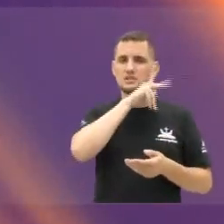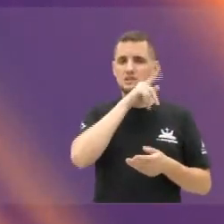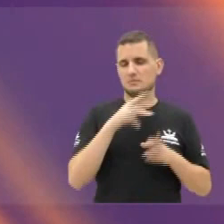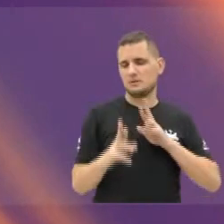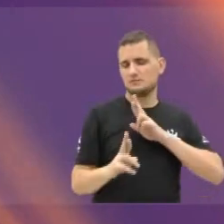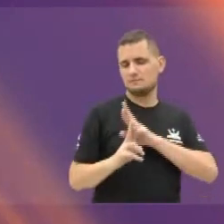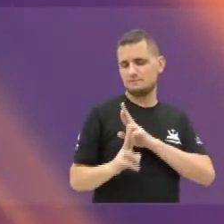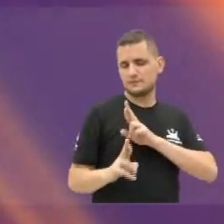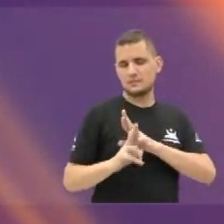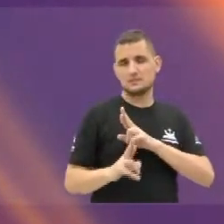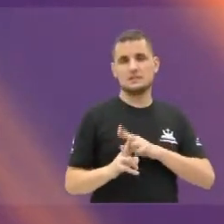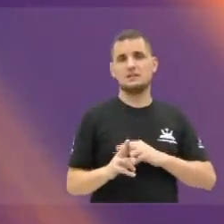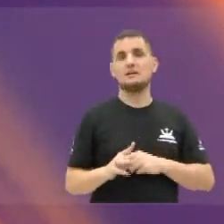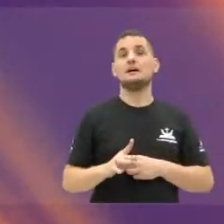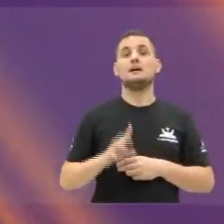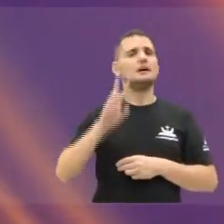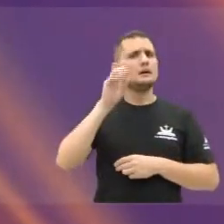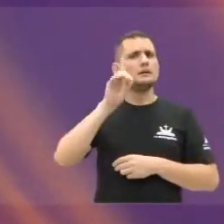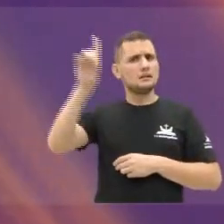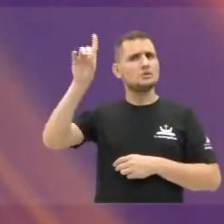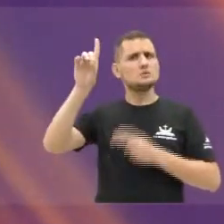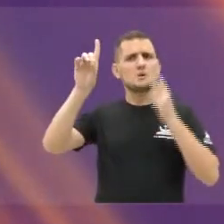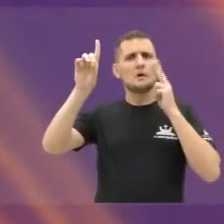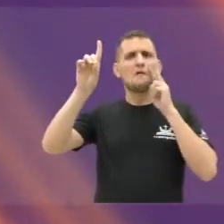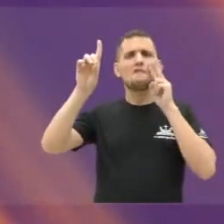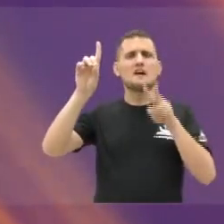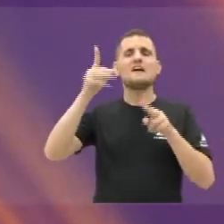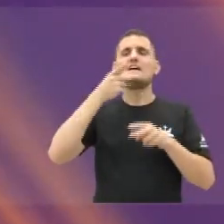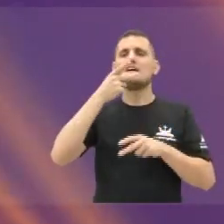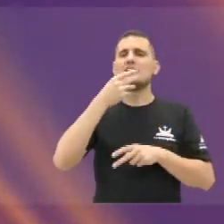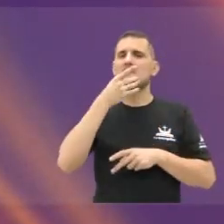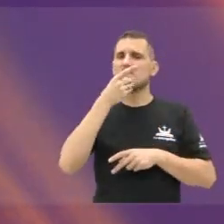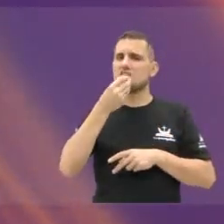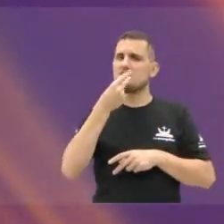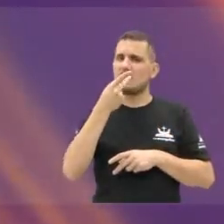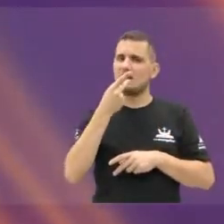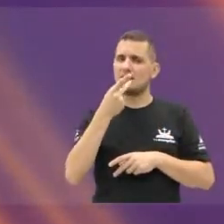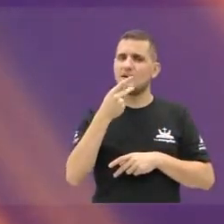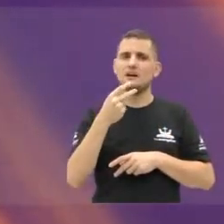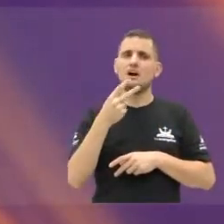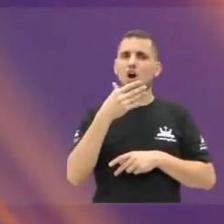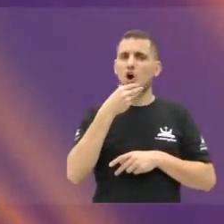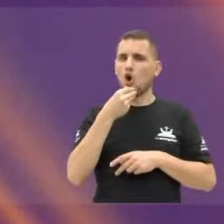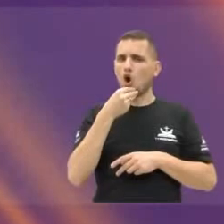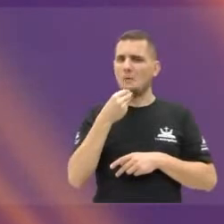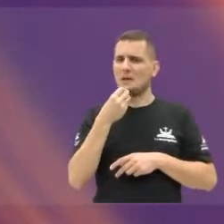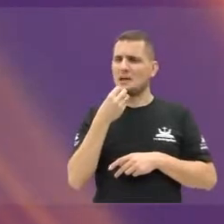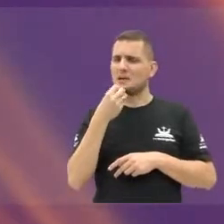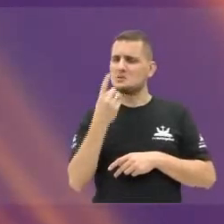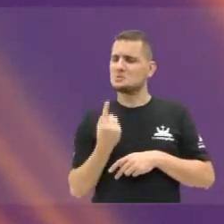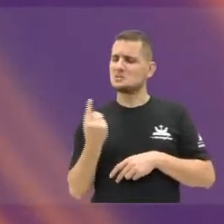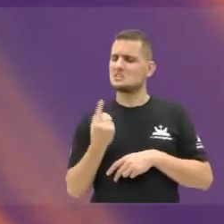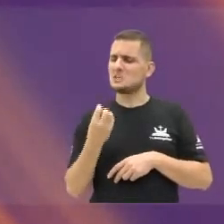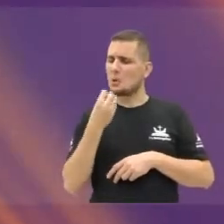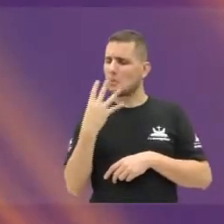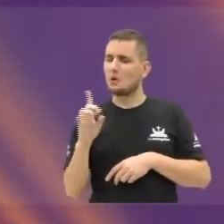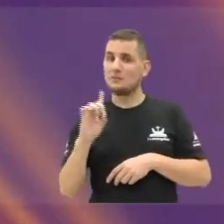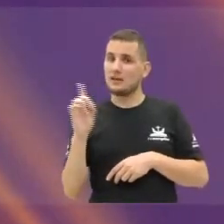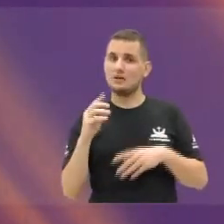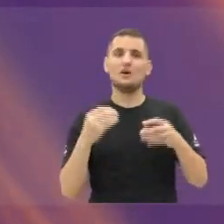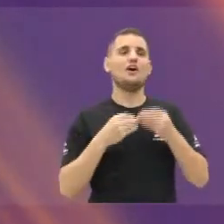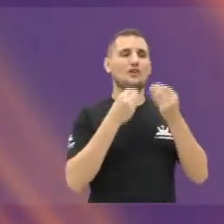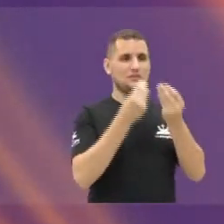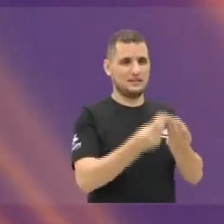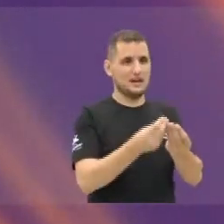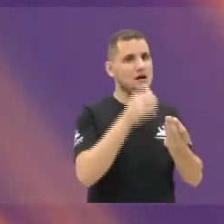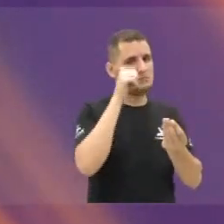vê essa situação e fala, não é bom que o homem esteja só. Vou lhe dar uma companheira, alguém que lhe seja semelhante.